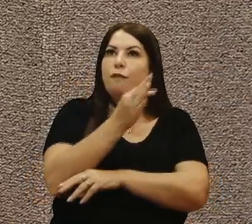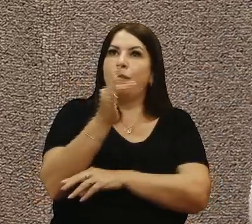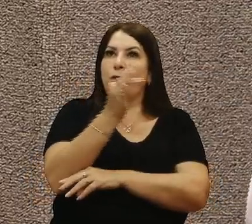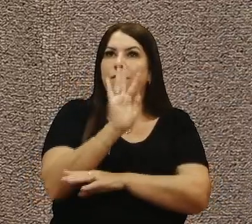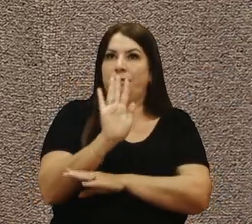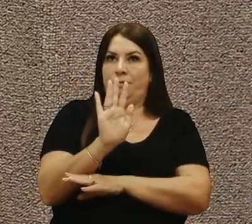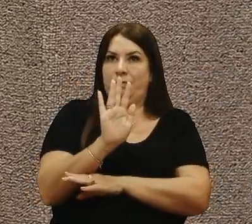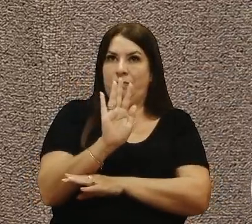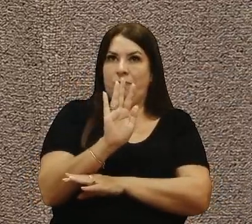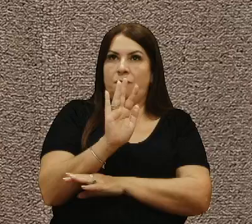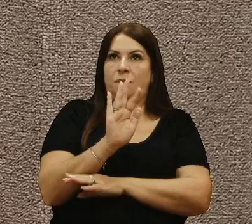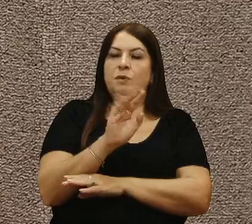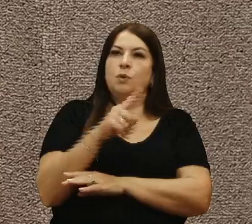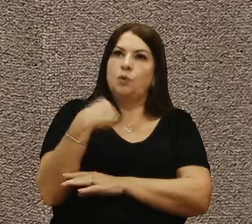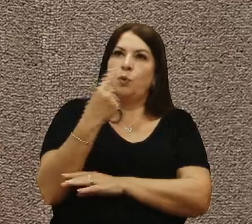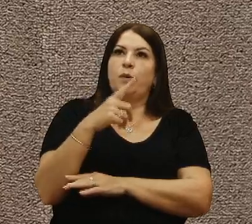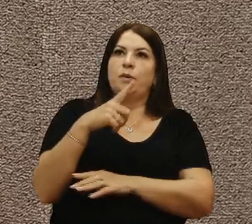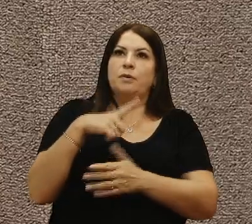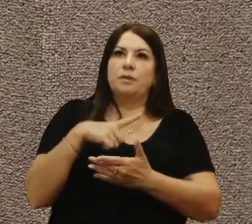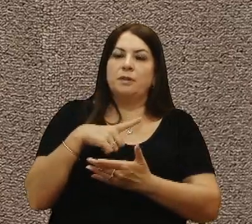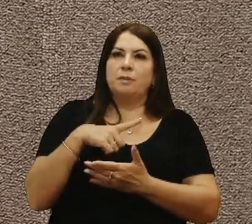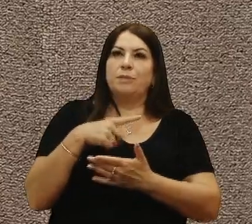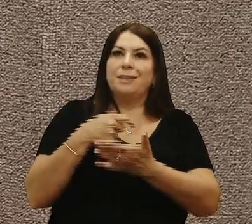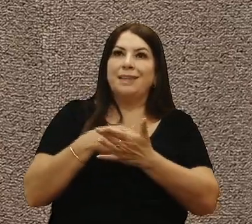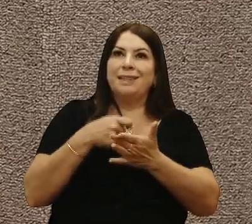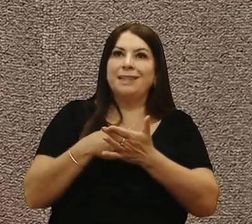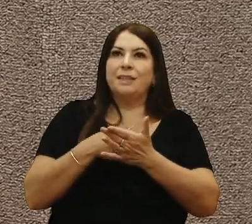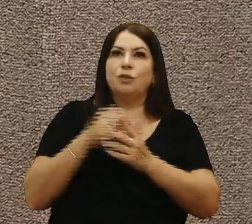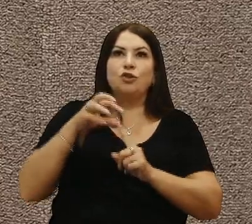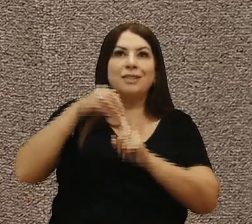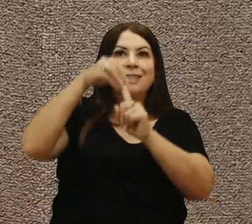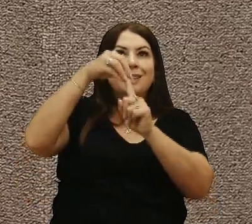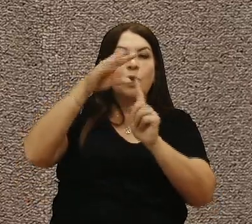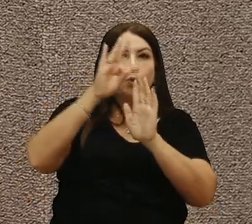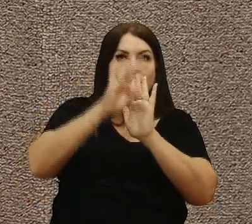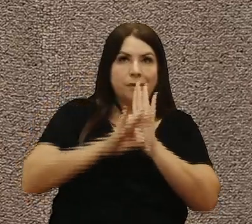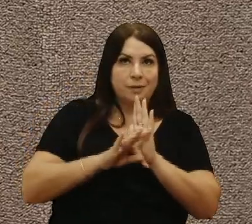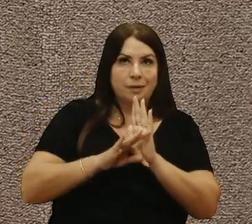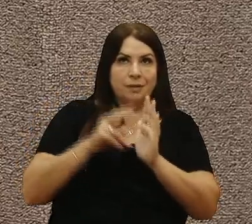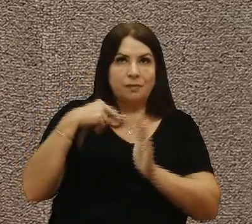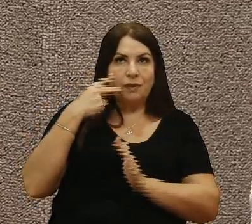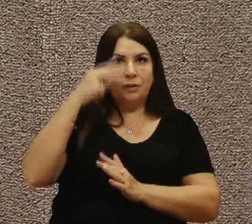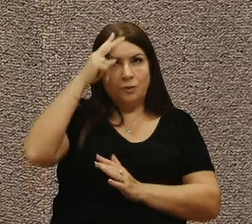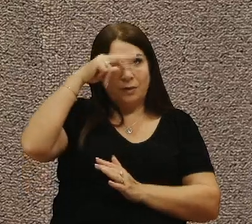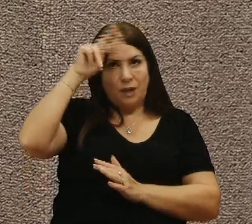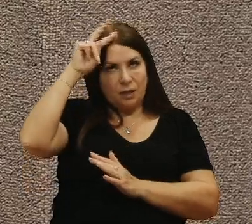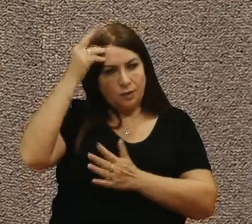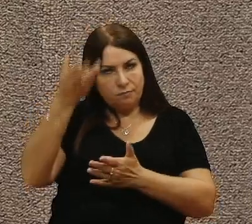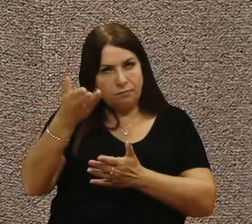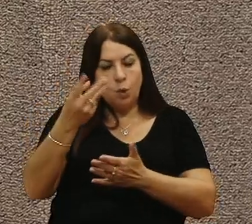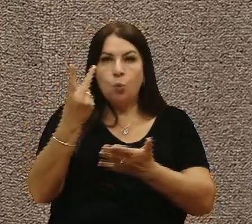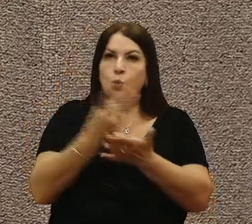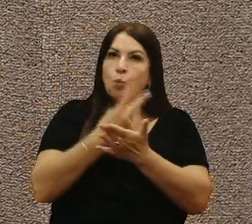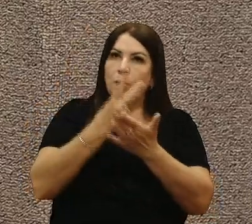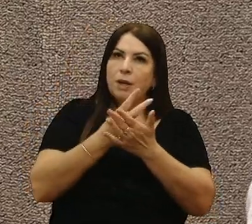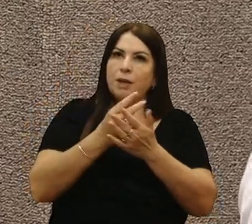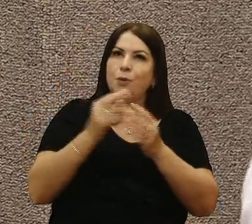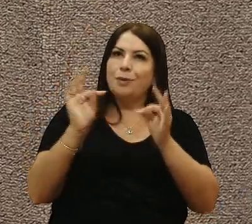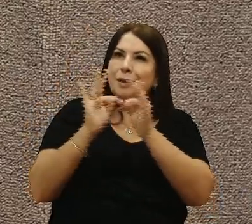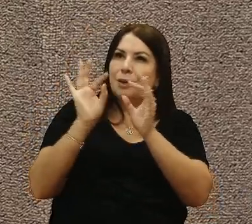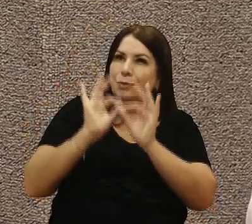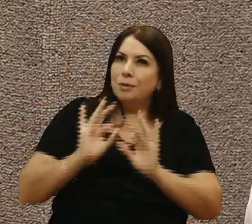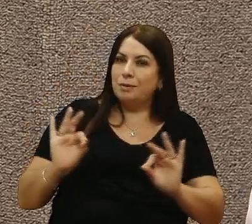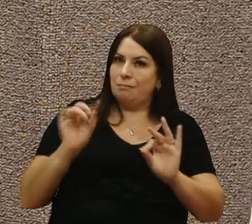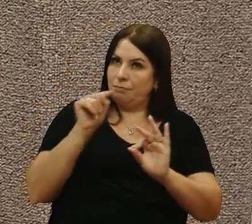formalidade. Nós estamos tentando destacar do texto, vereador Edson da Rosa, um erro material contido,